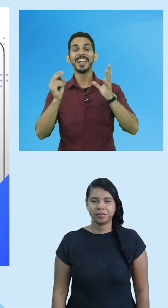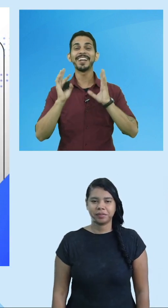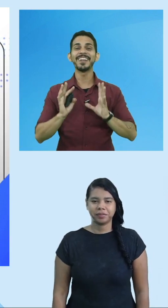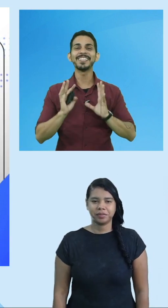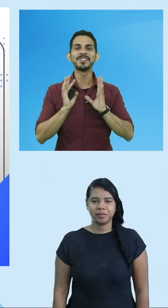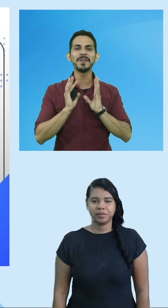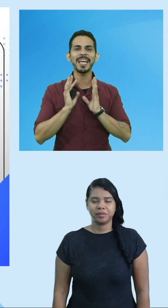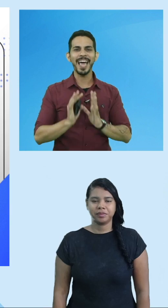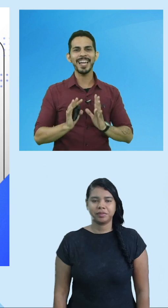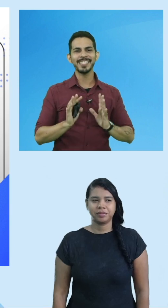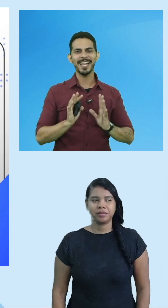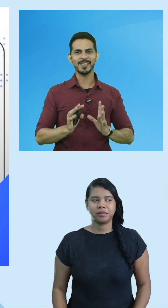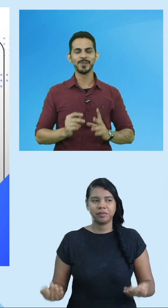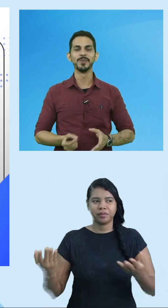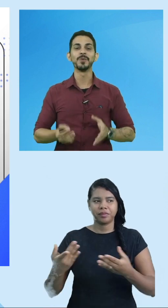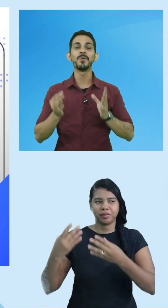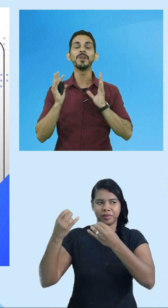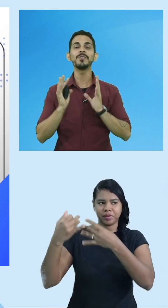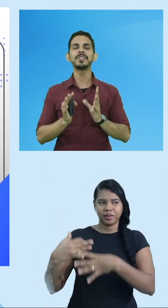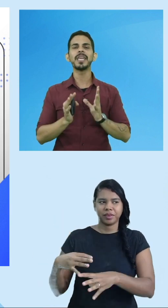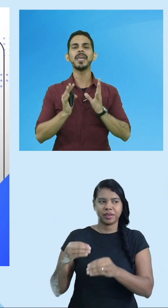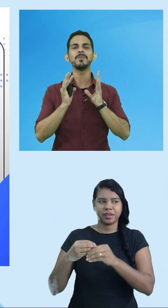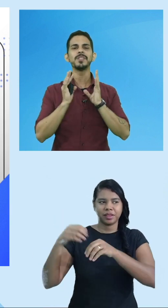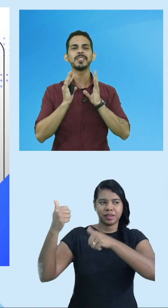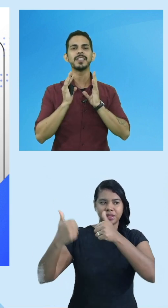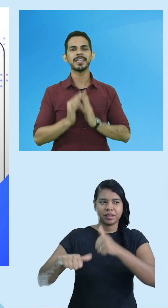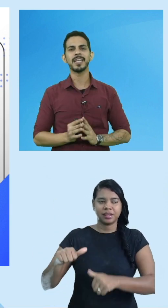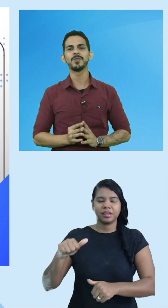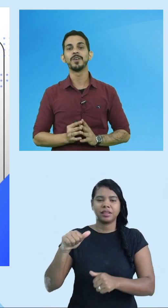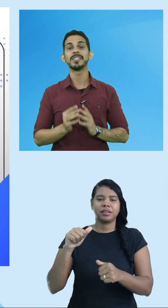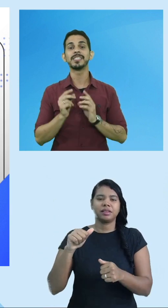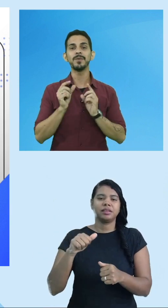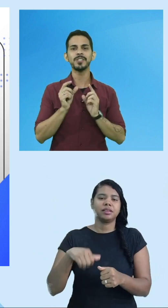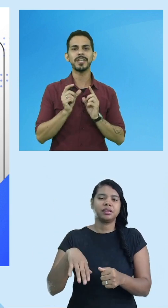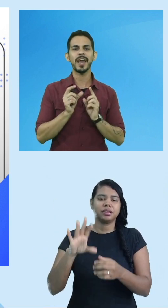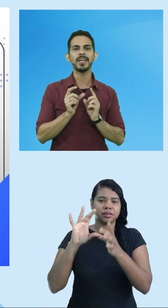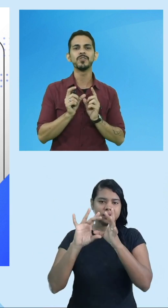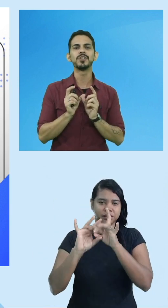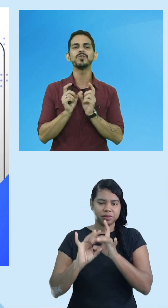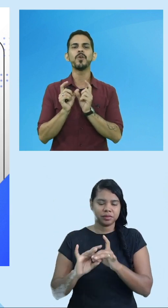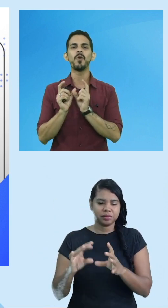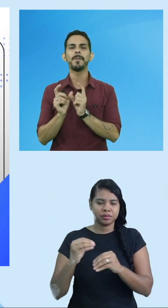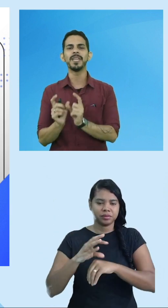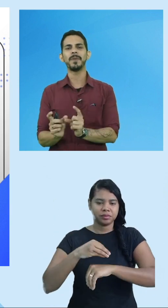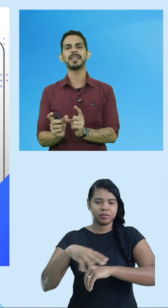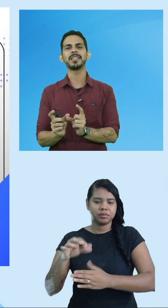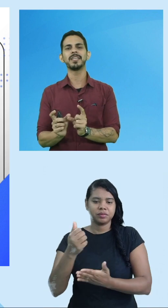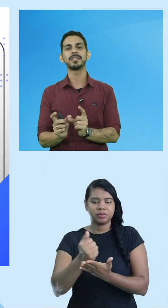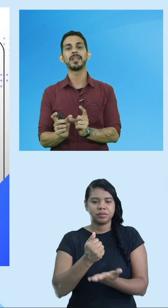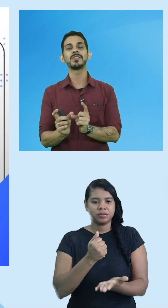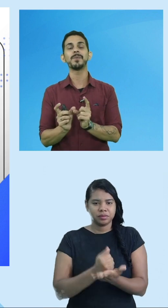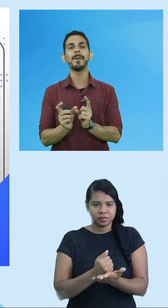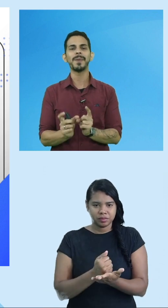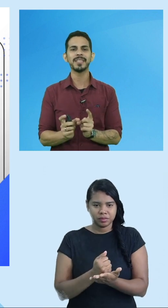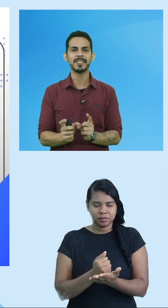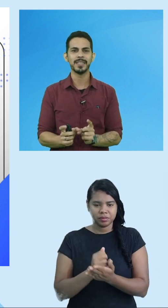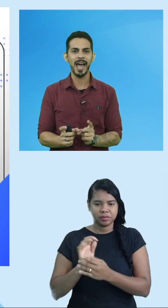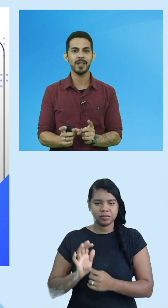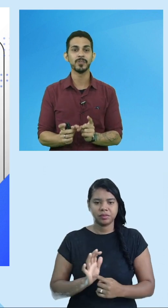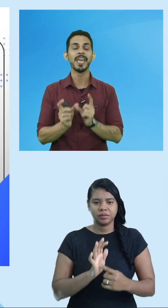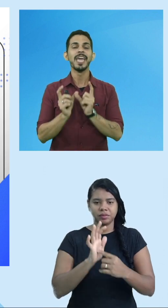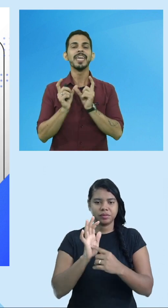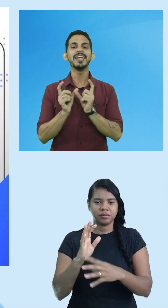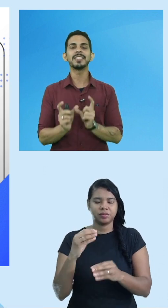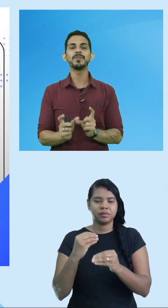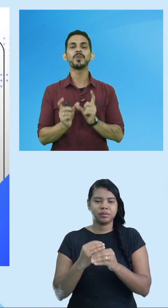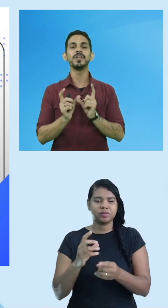Ó, falando agora sobre análise de assunto. Quando termos indexadores são extraídos de um documento para ser descritos em uma base de